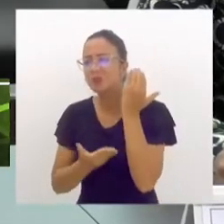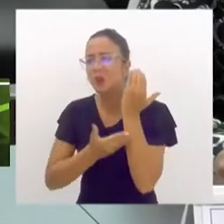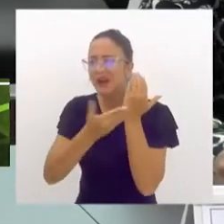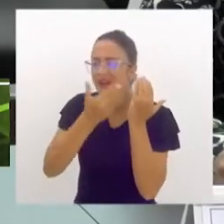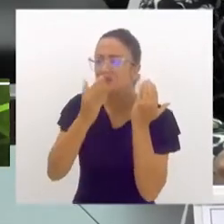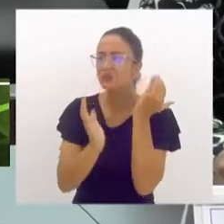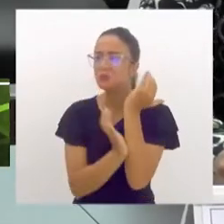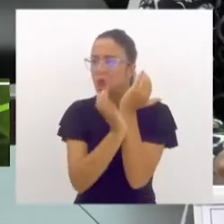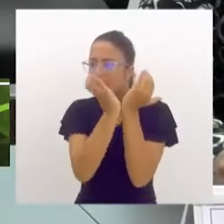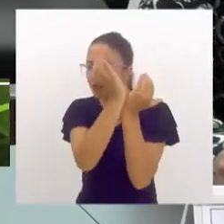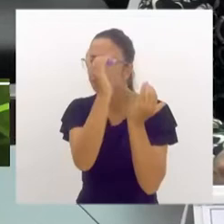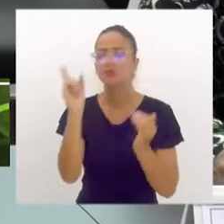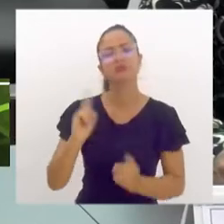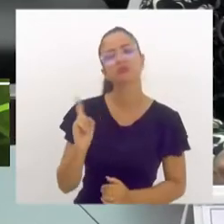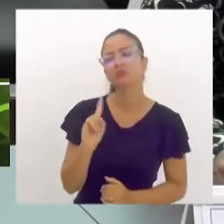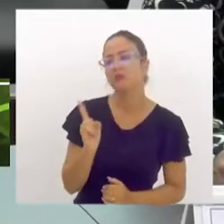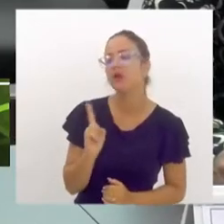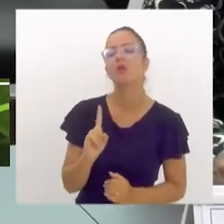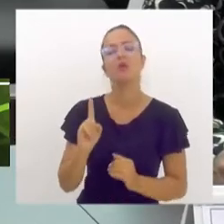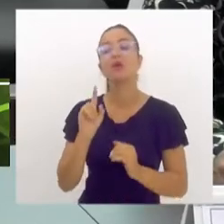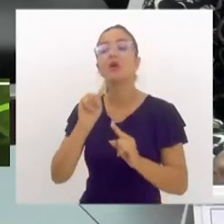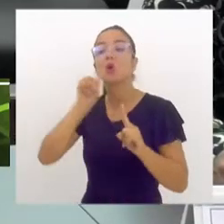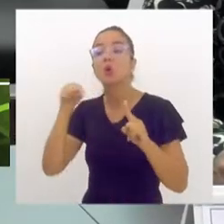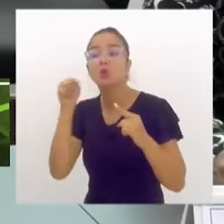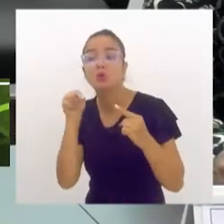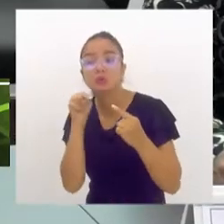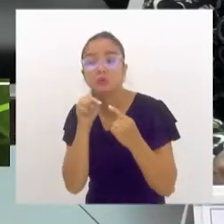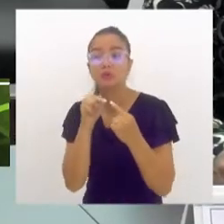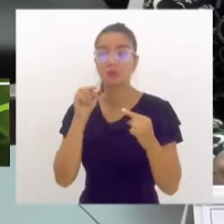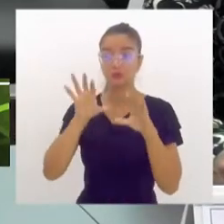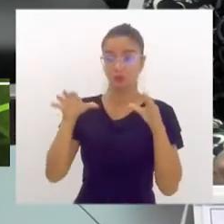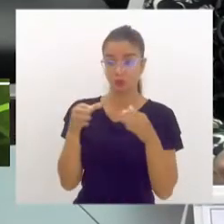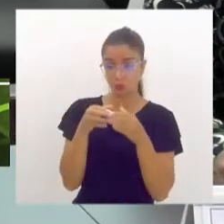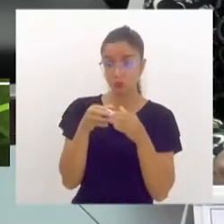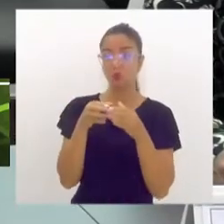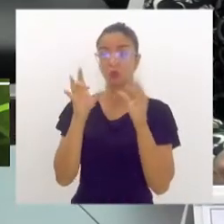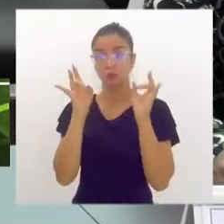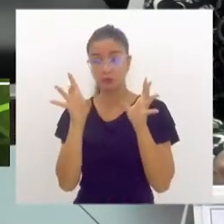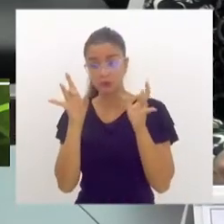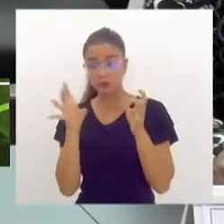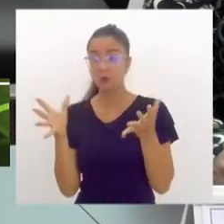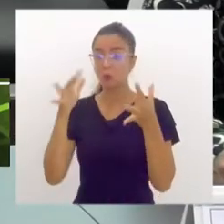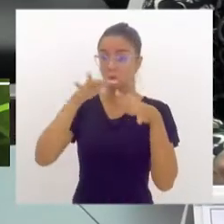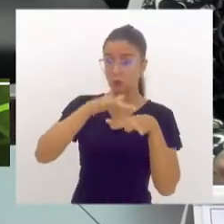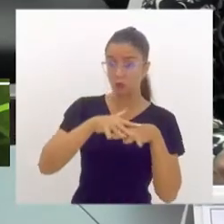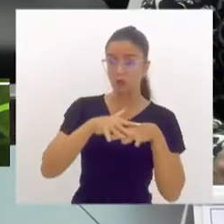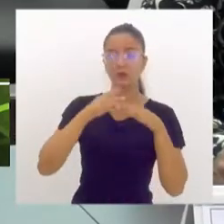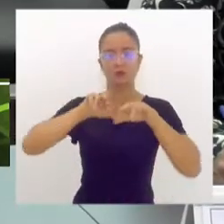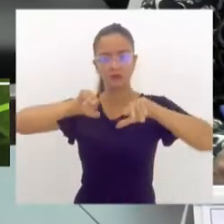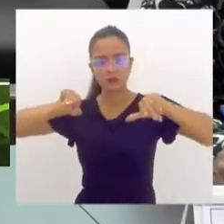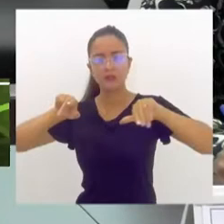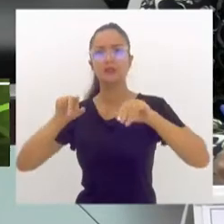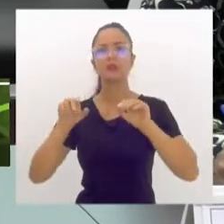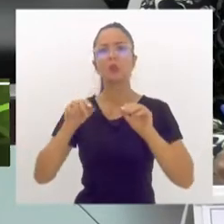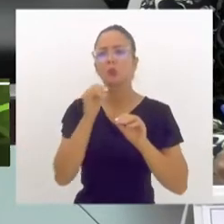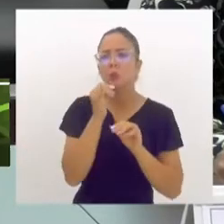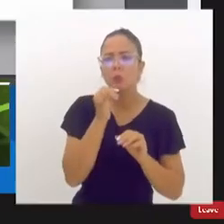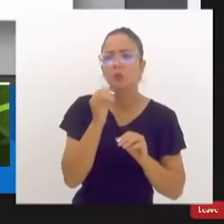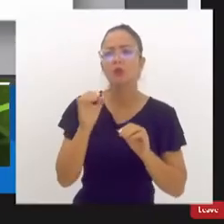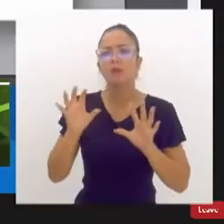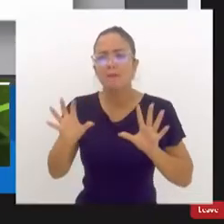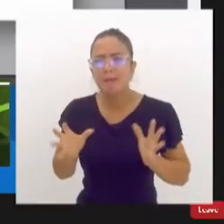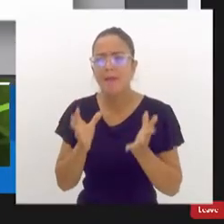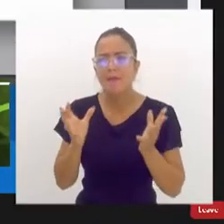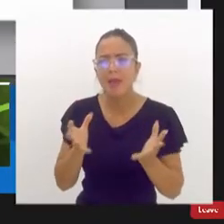o objetivo maior da Comissão de Inclusão e Diversidade, Especial de Inclusão e Diversidade, é promover, como vai ser demonstrado,